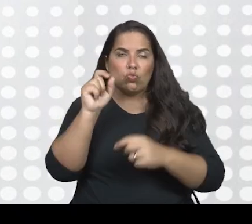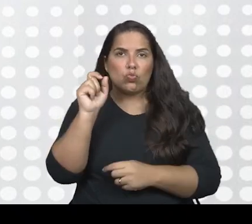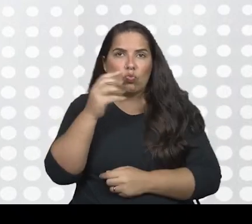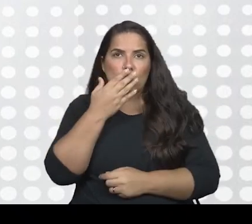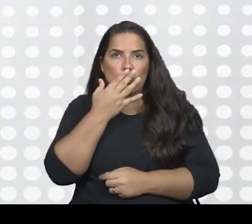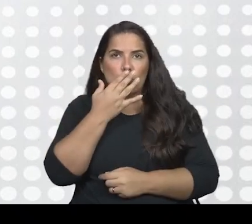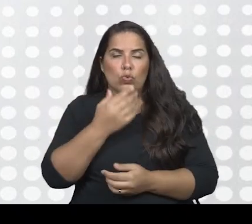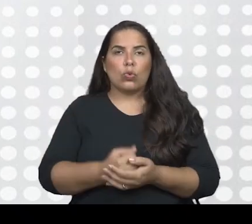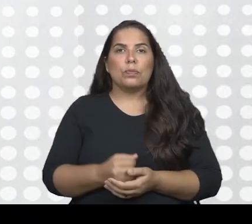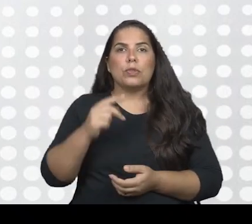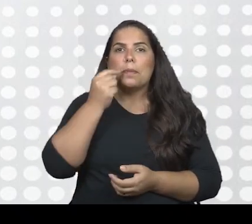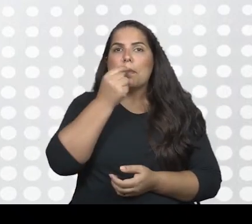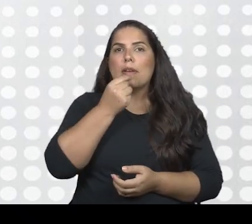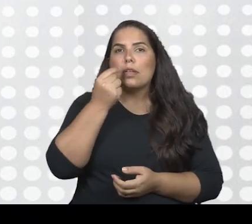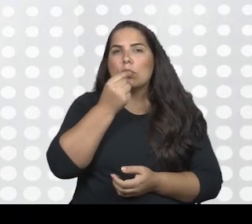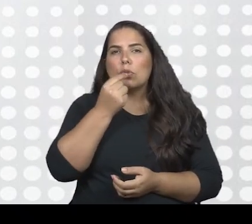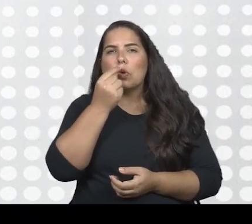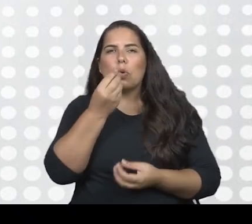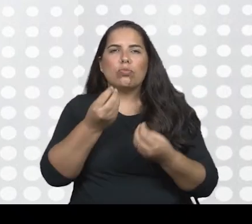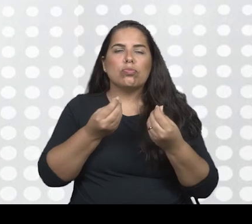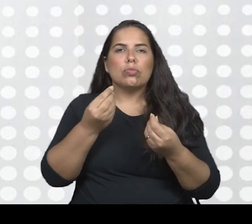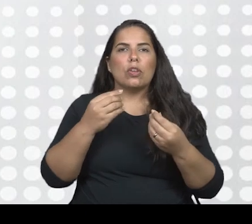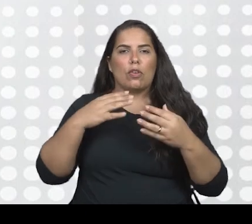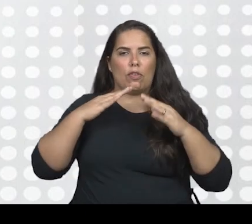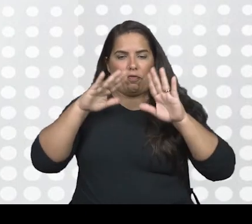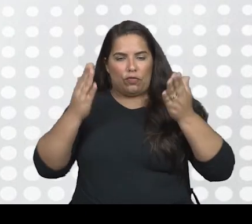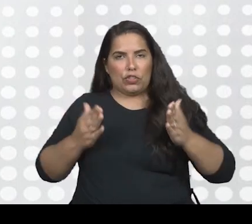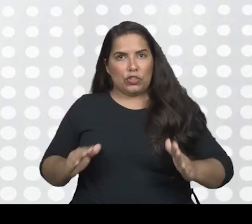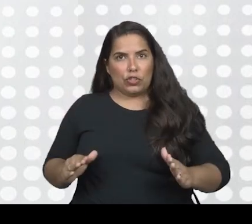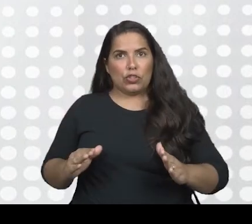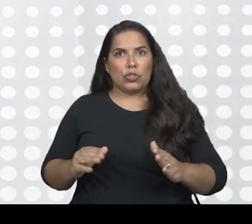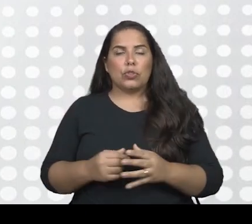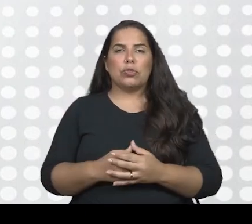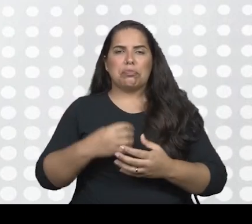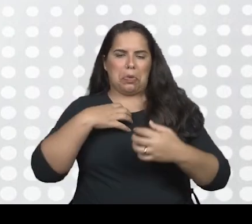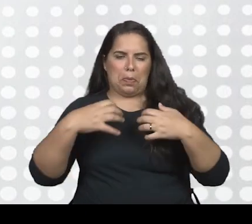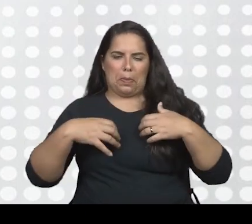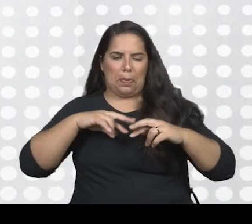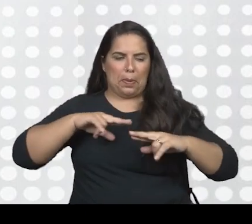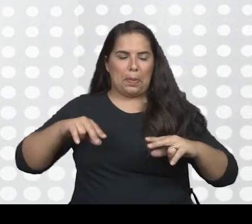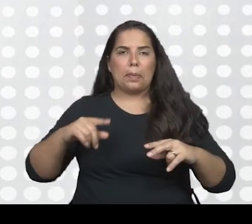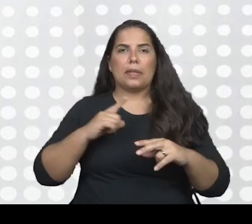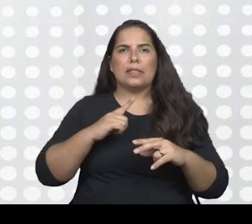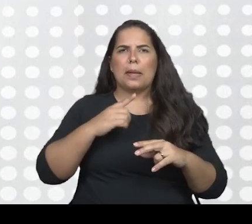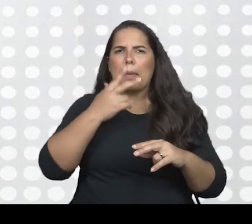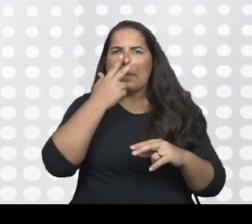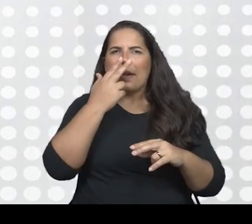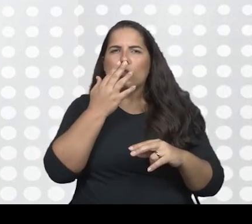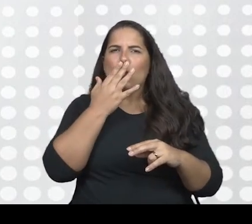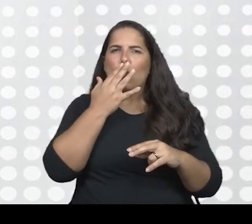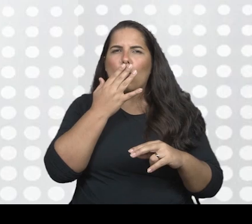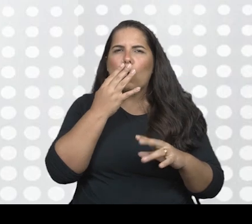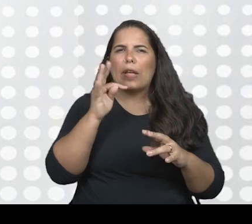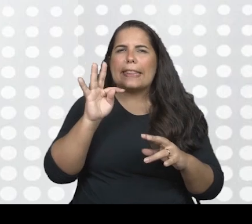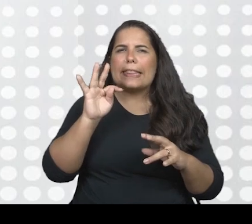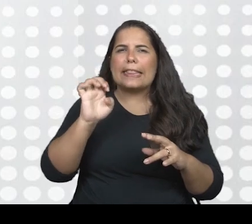azul, estou com batom cor de pele, um vestido estampado, a estampa dele é étnica, e ele puxa para a cor de